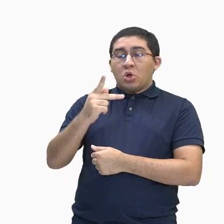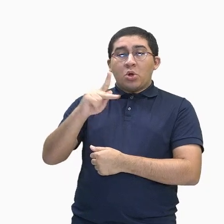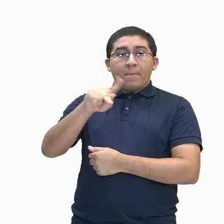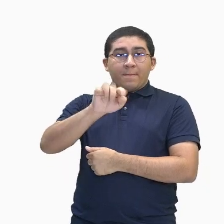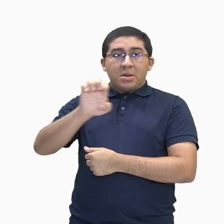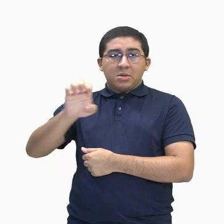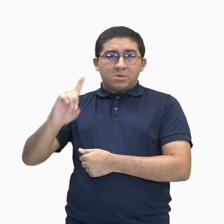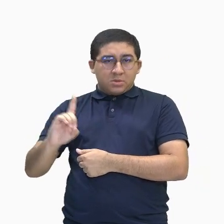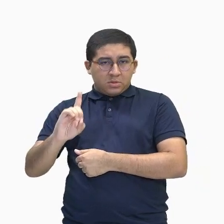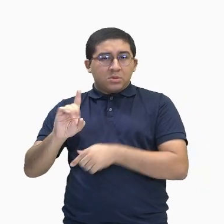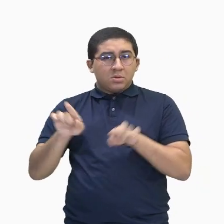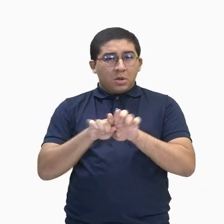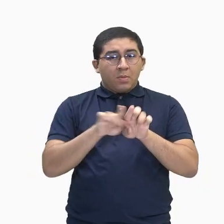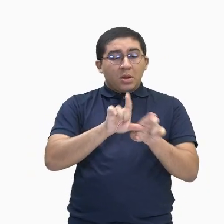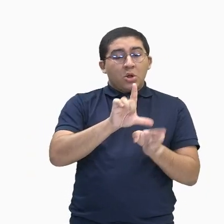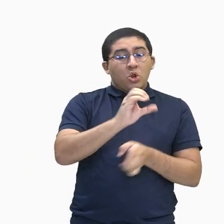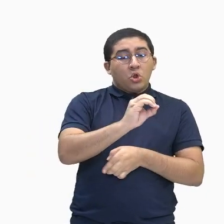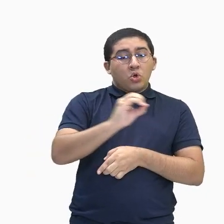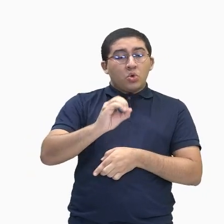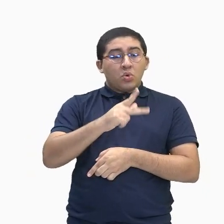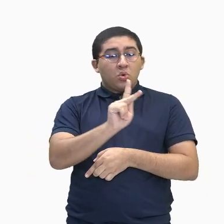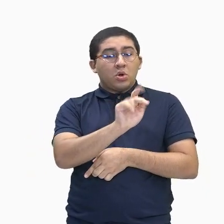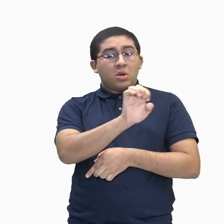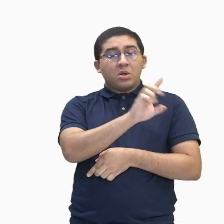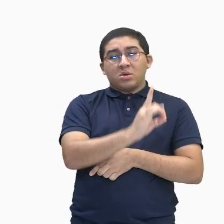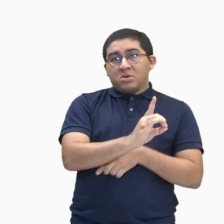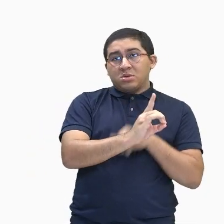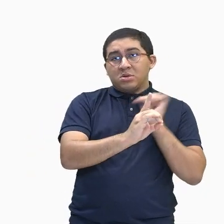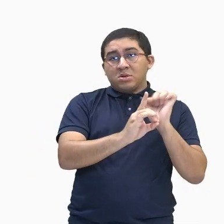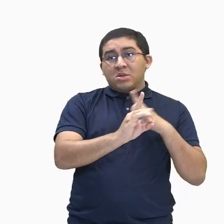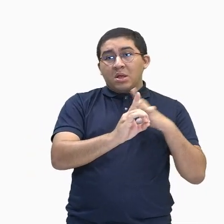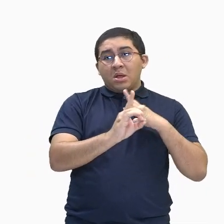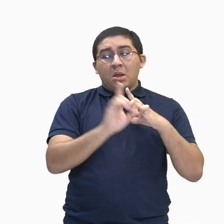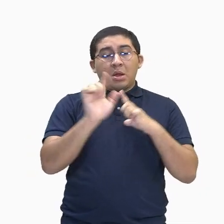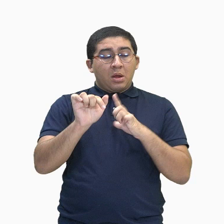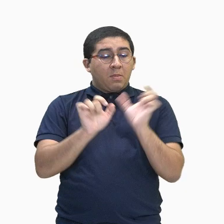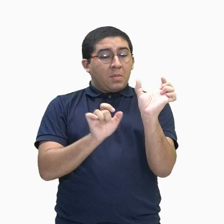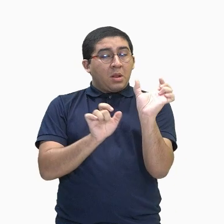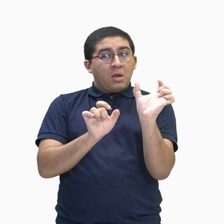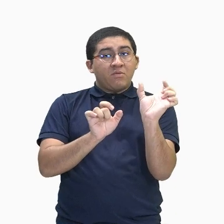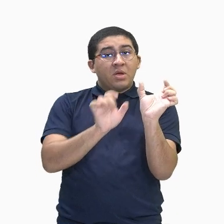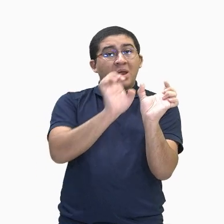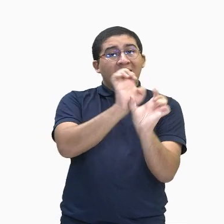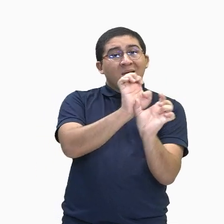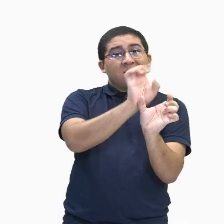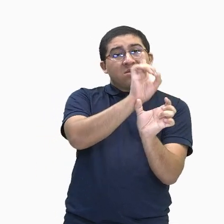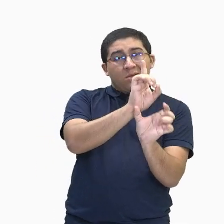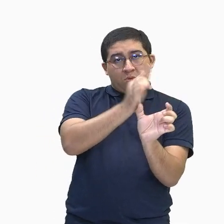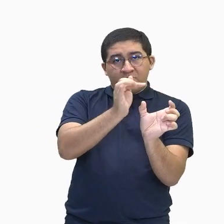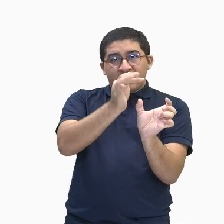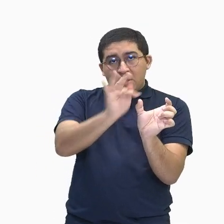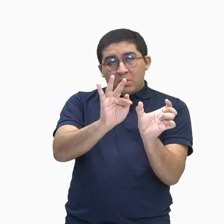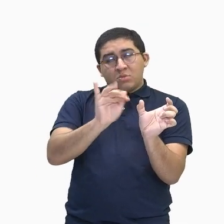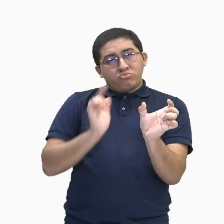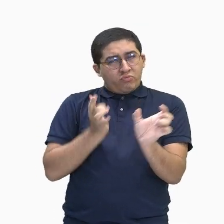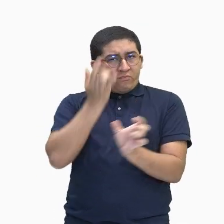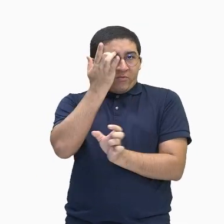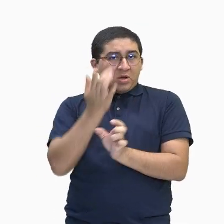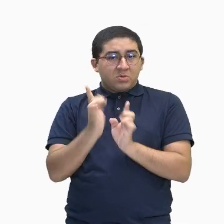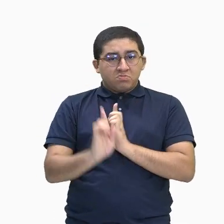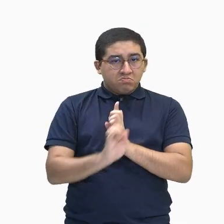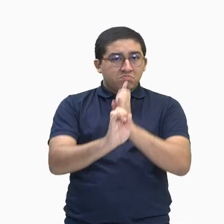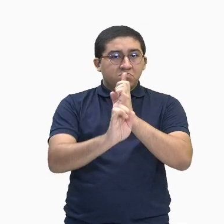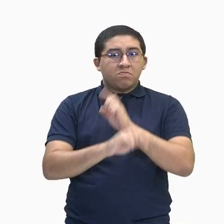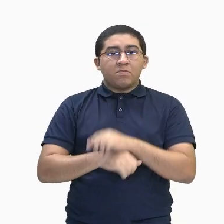eles terminam em ed, aí já fica muito mais fácil, certo? E aqui no começo tem they